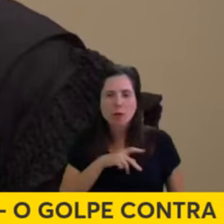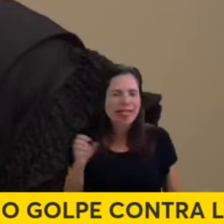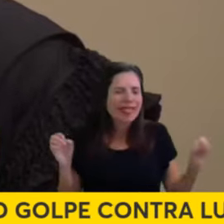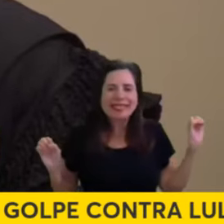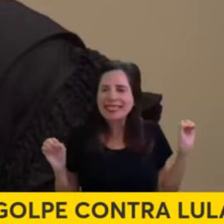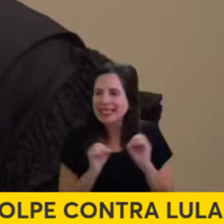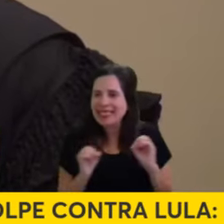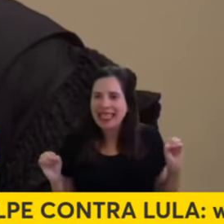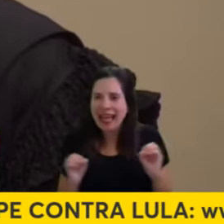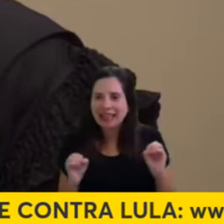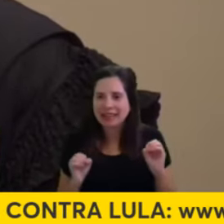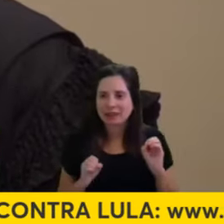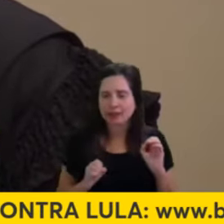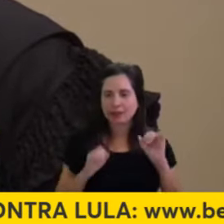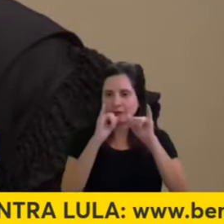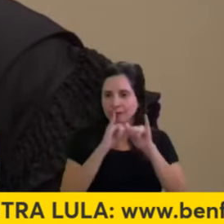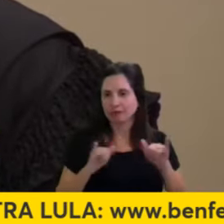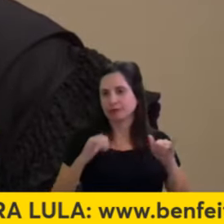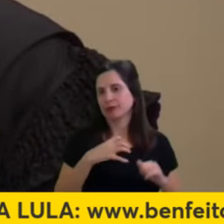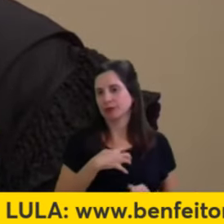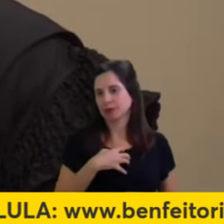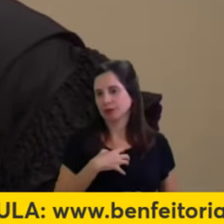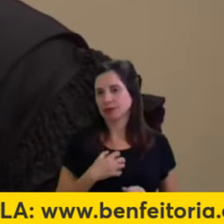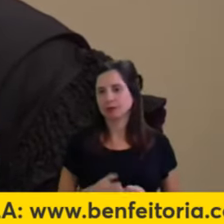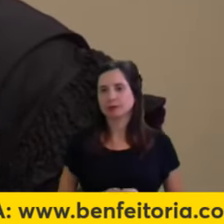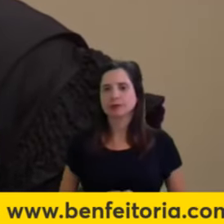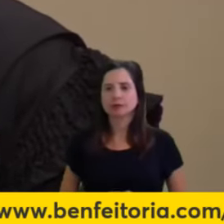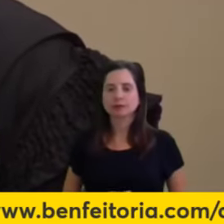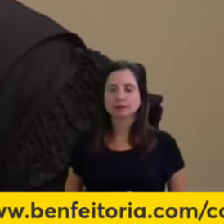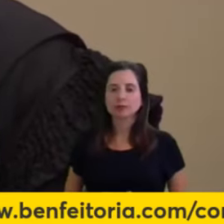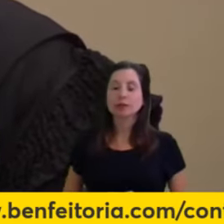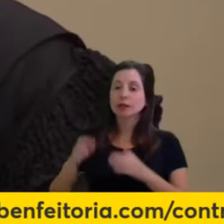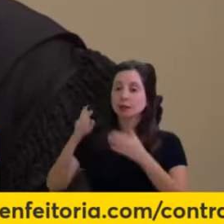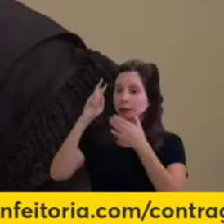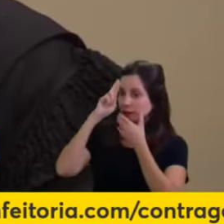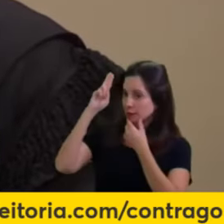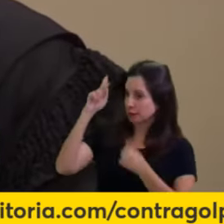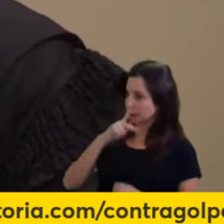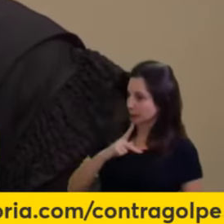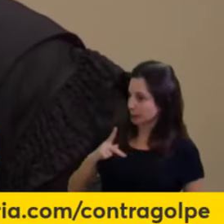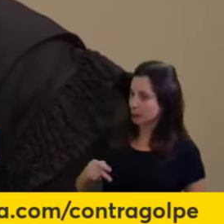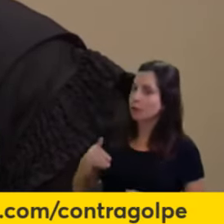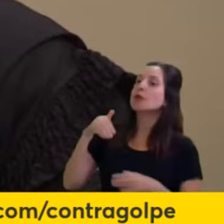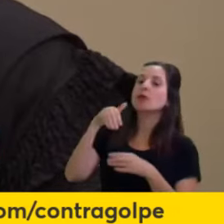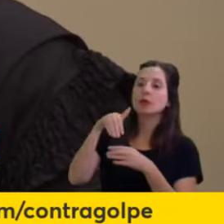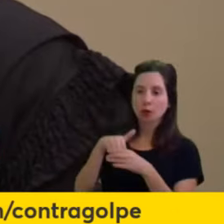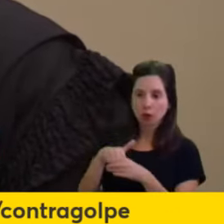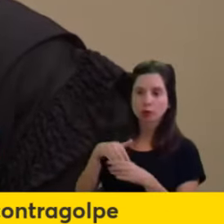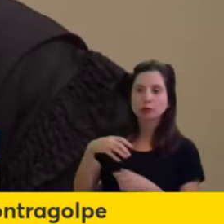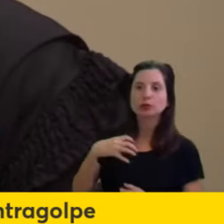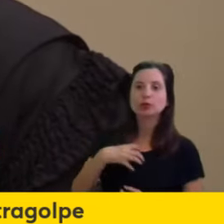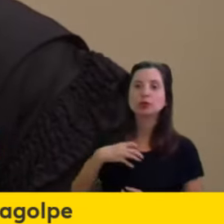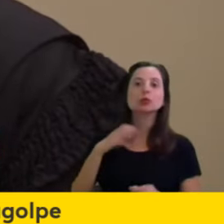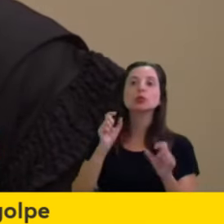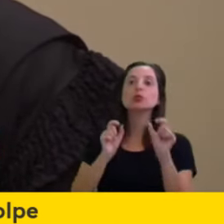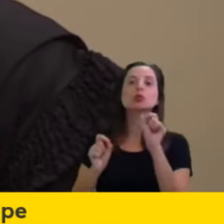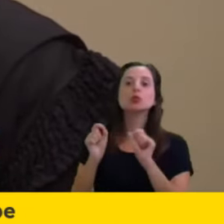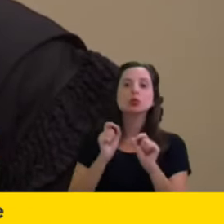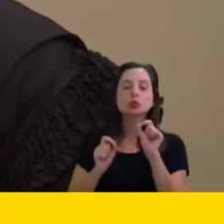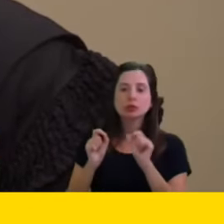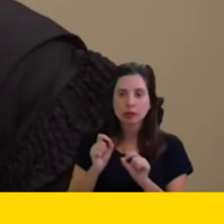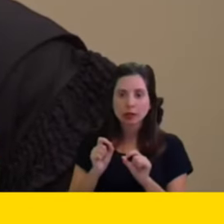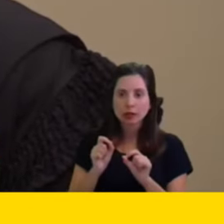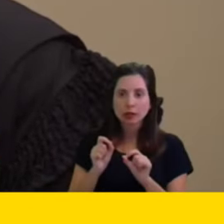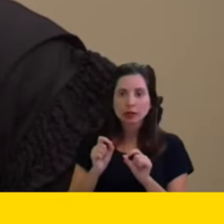nesse sentido senhor presidente Ant exposto Voto no sentido de referendar a decisão de estamento no